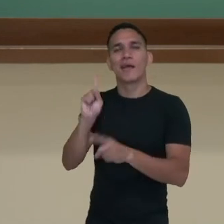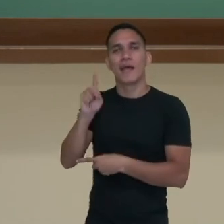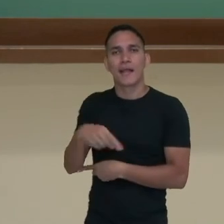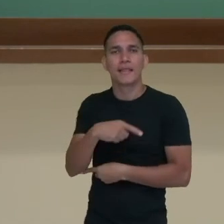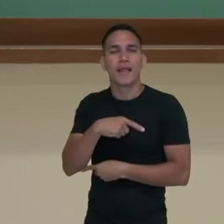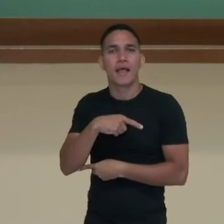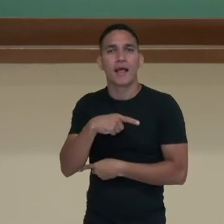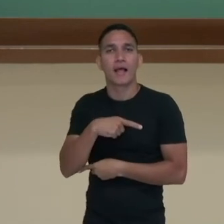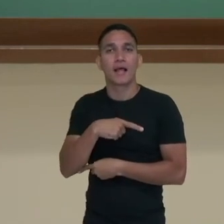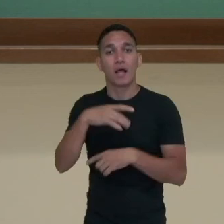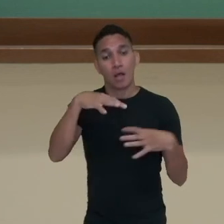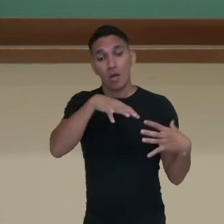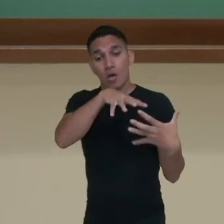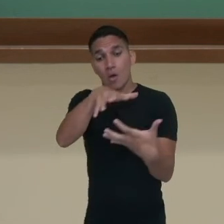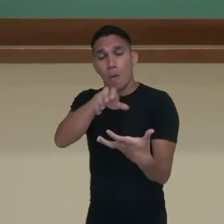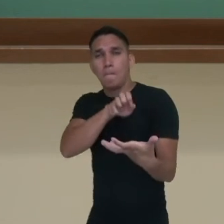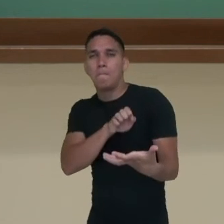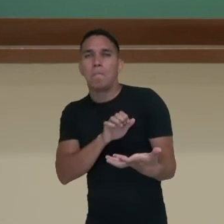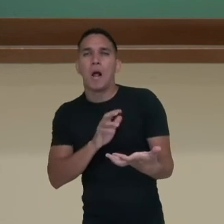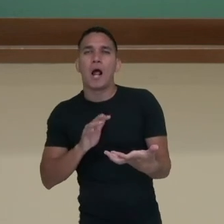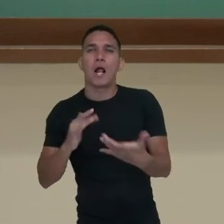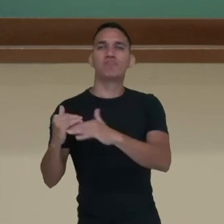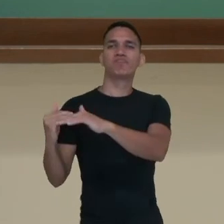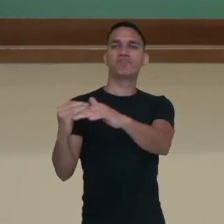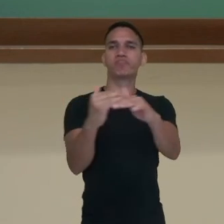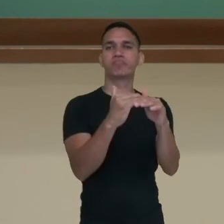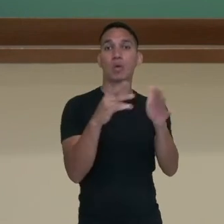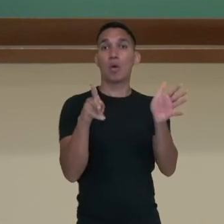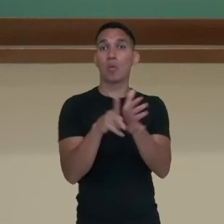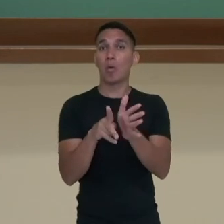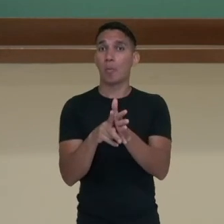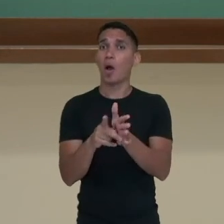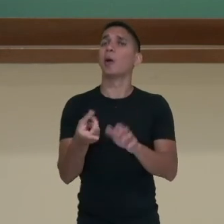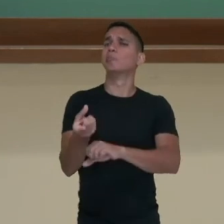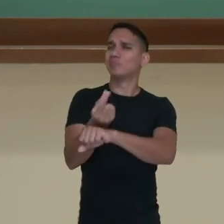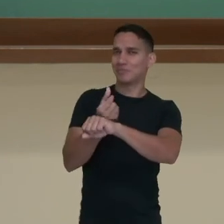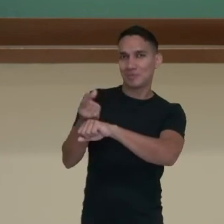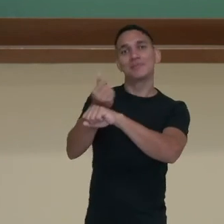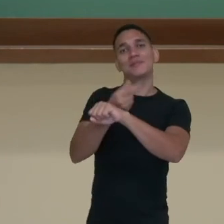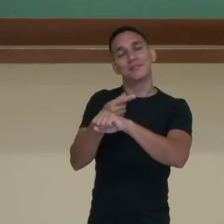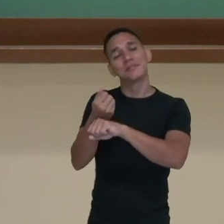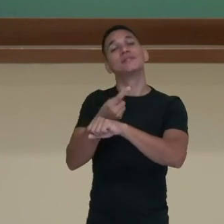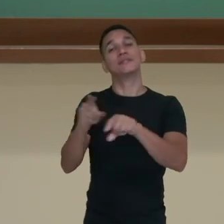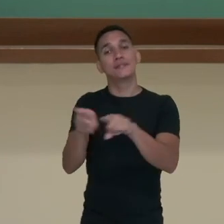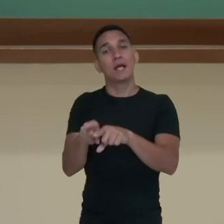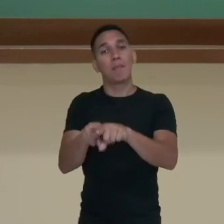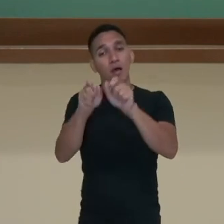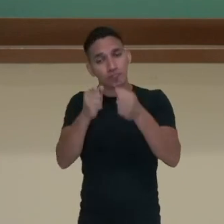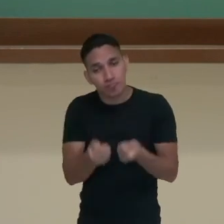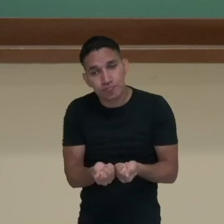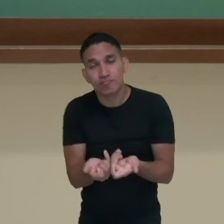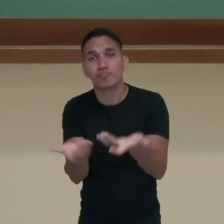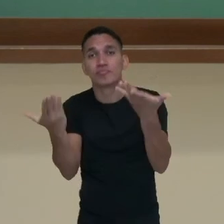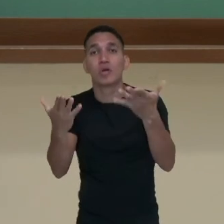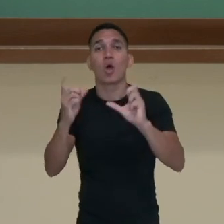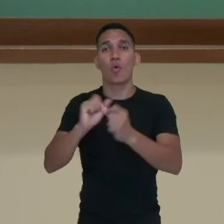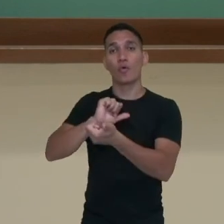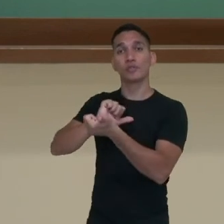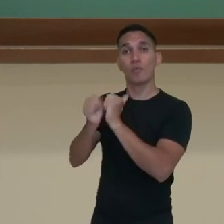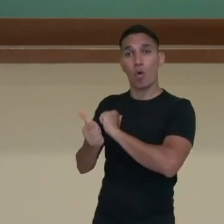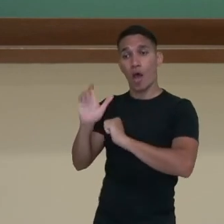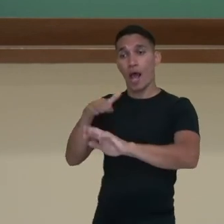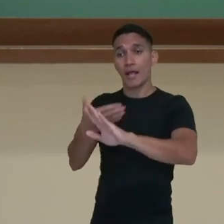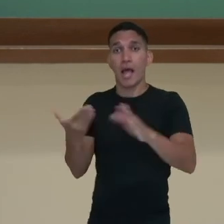sua globalização e hegemonia no mercado capitalista, que conduziu o esporte ao modelo atual